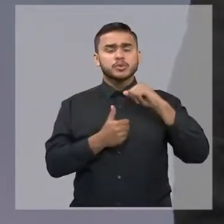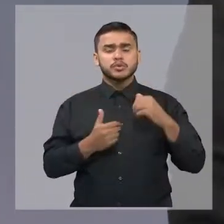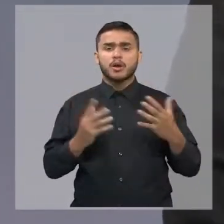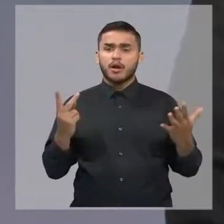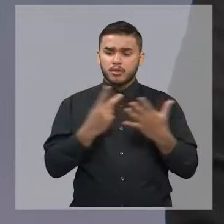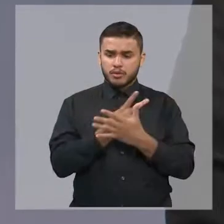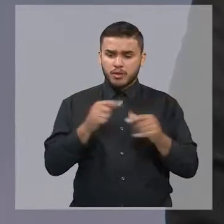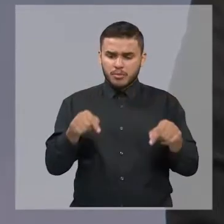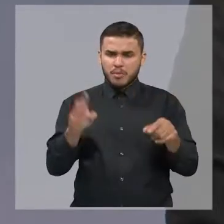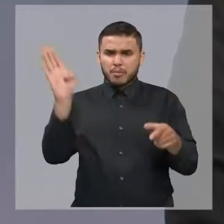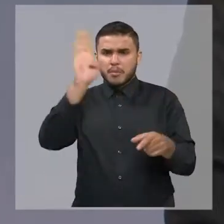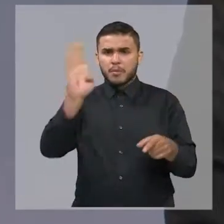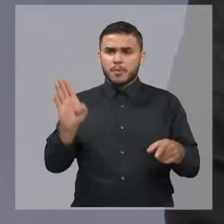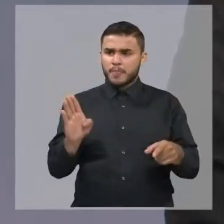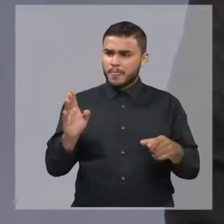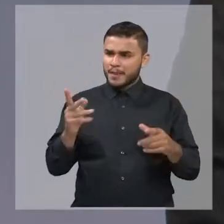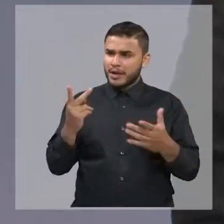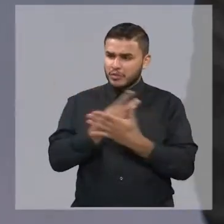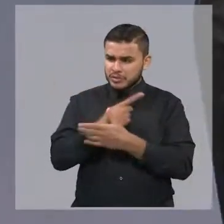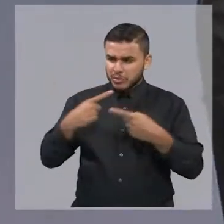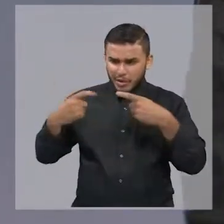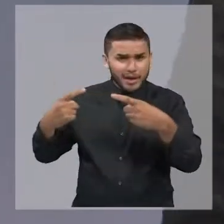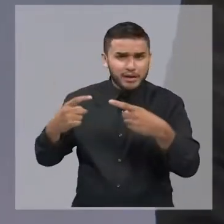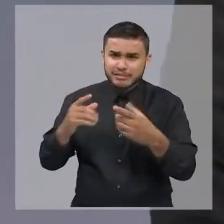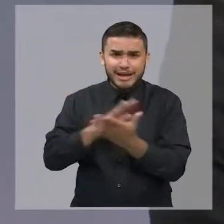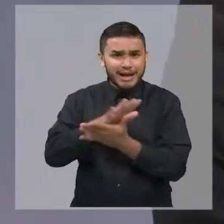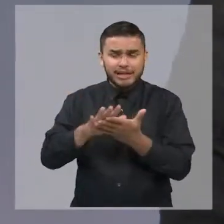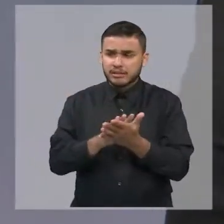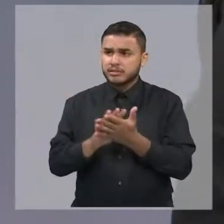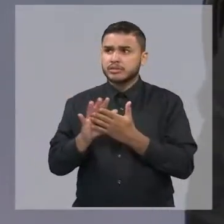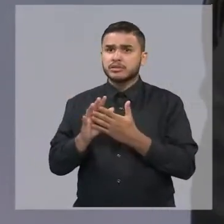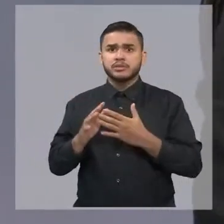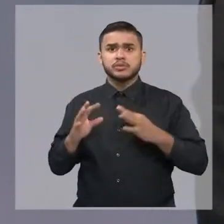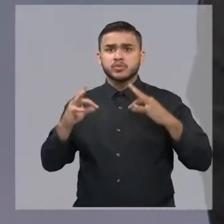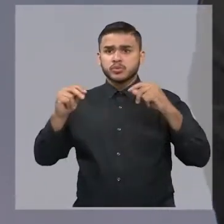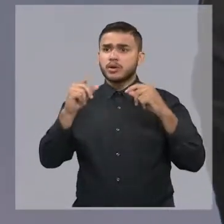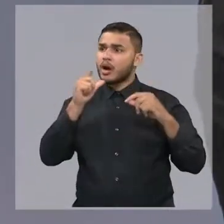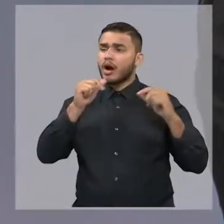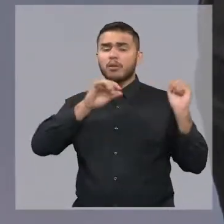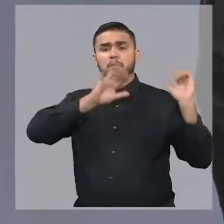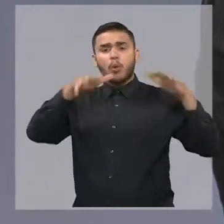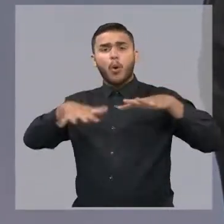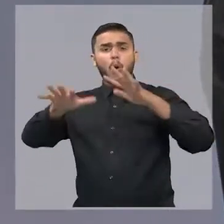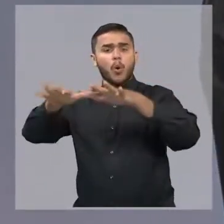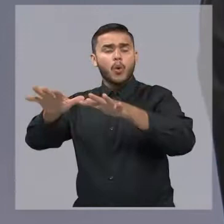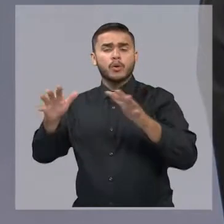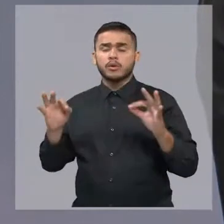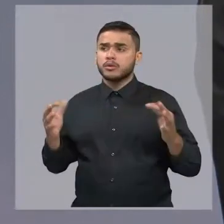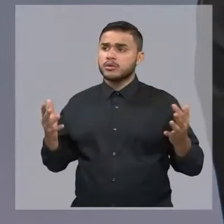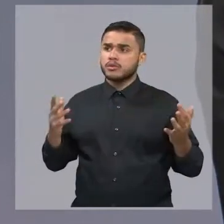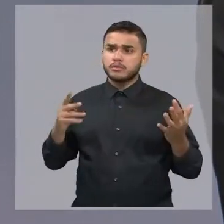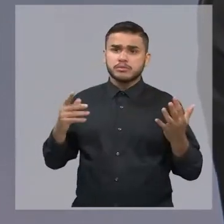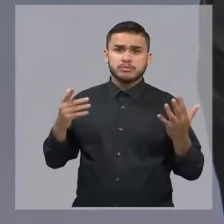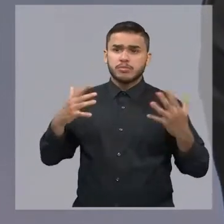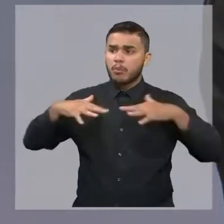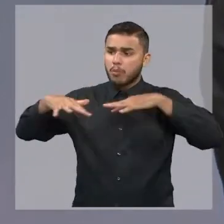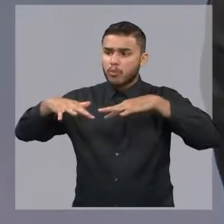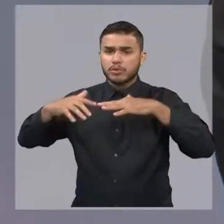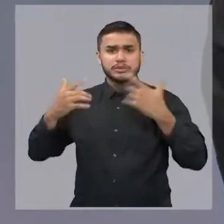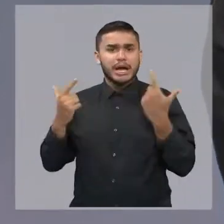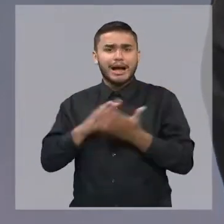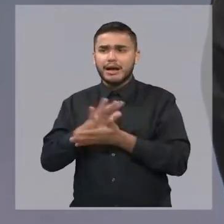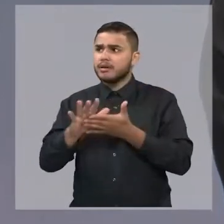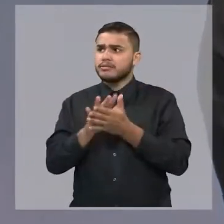por um tsunami, nem teve um terremoto, nem um vulcão, conseguiu perder em 24 meses 7%